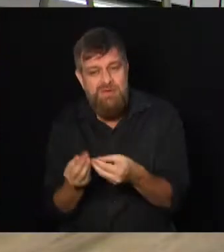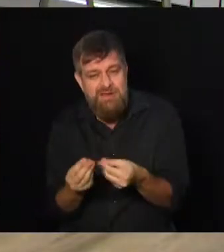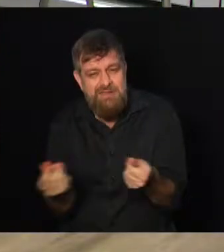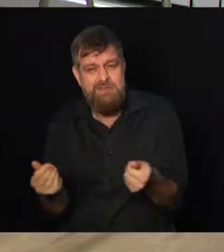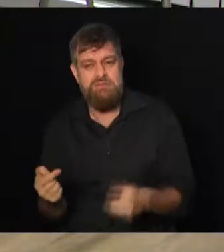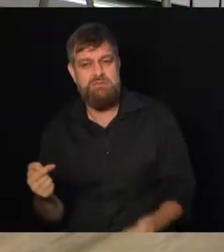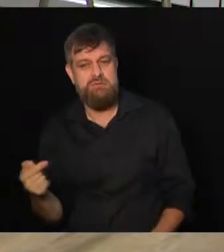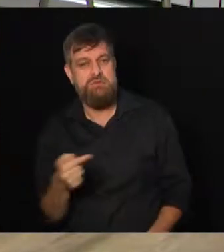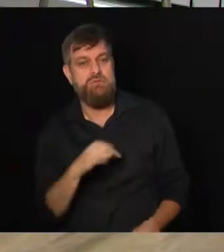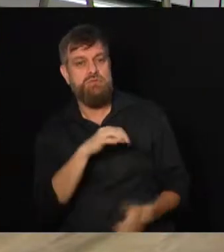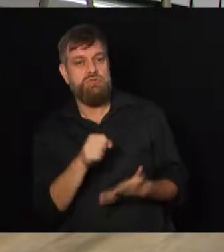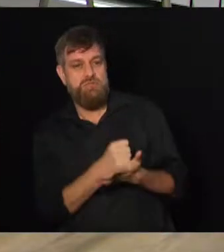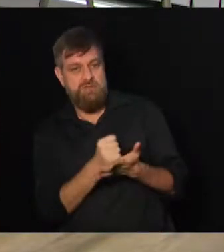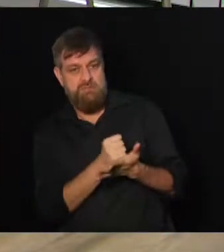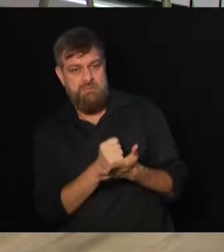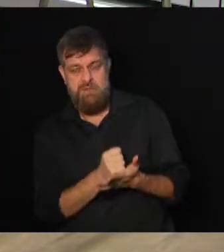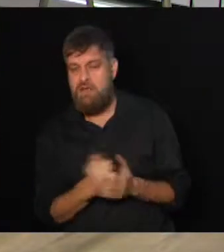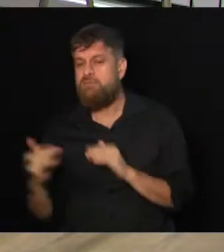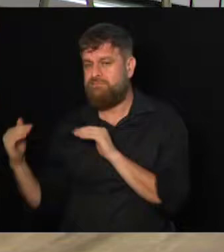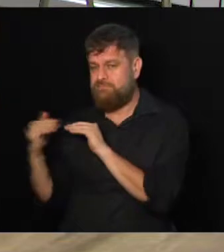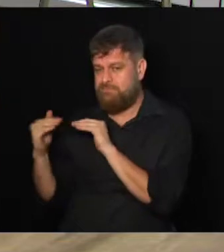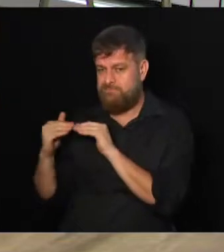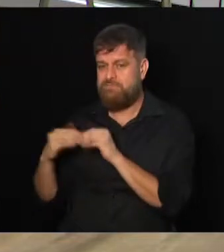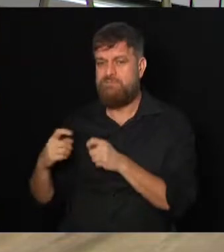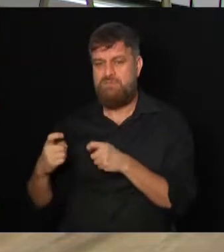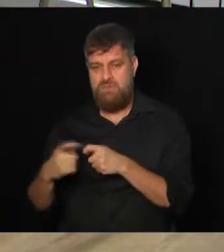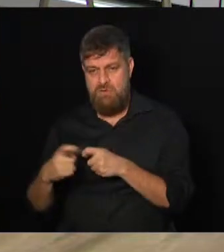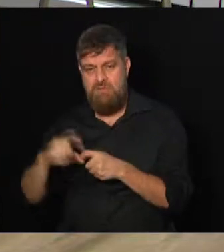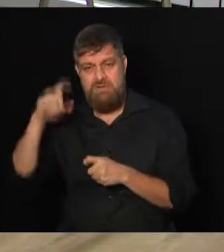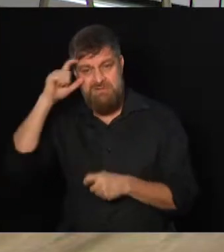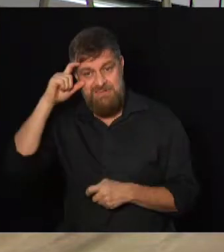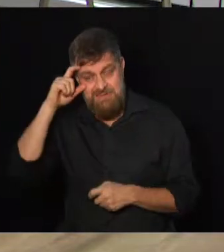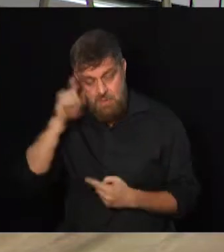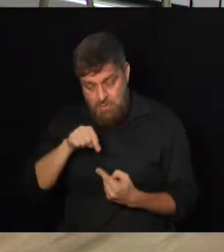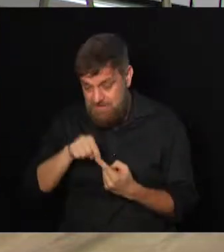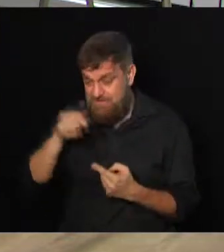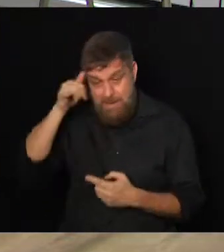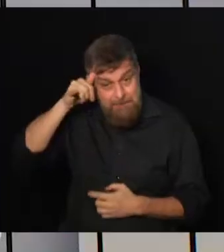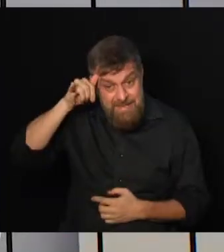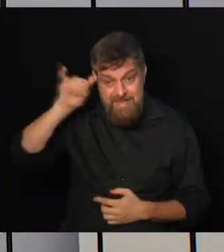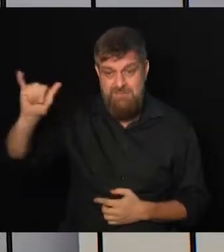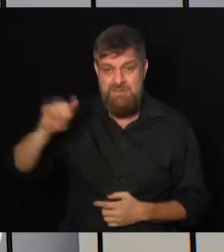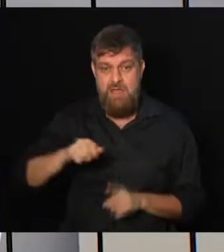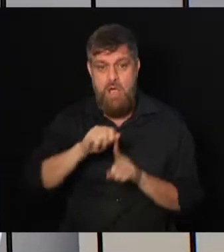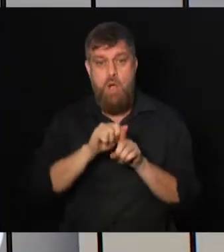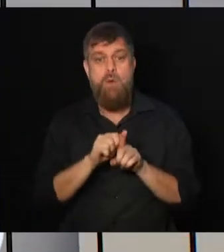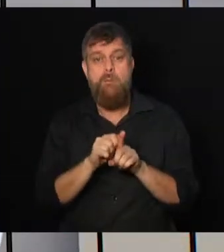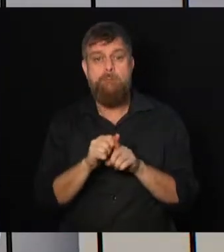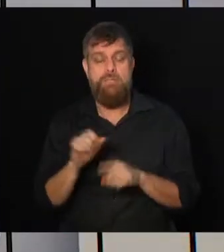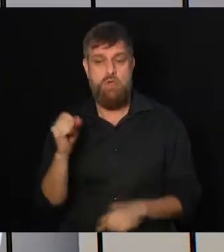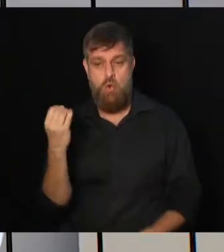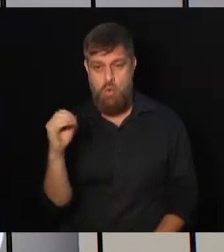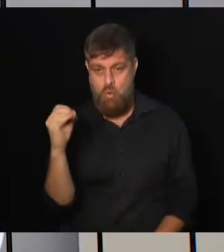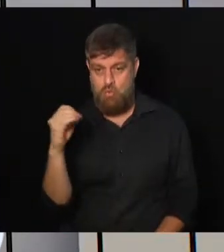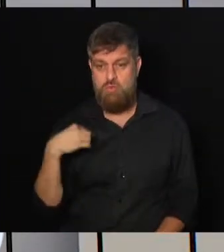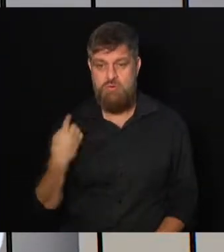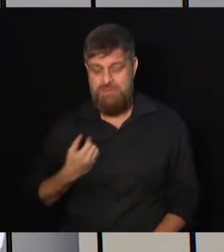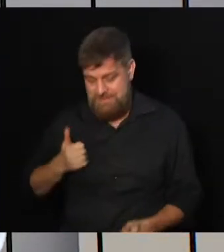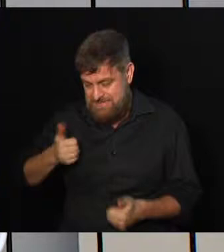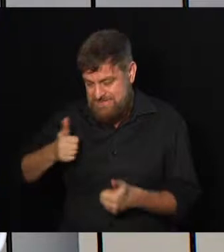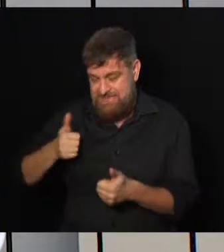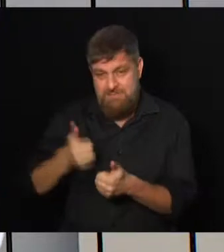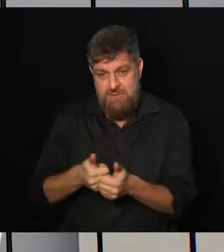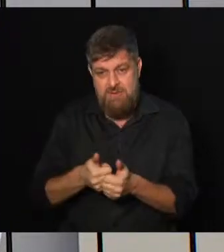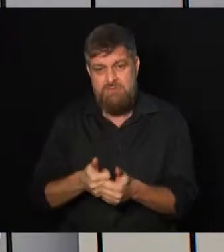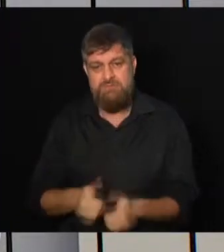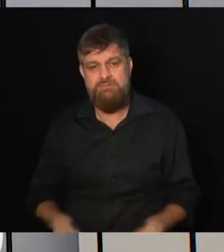Jorge. Pegar o gancho aqui do doutor da prevenção e dizer que em outubro nós estamos aí chegando já próximo ao mês de